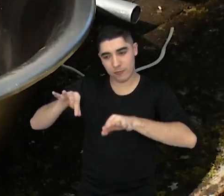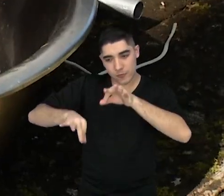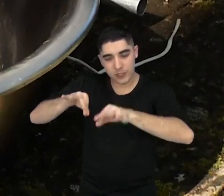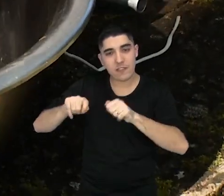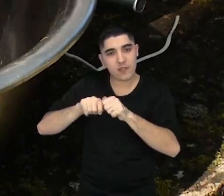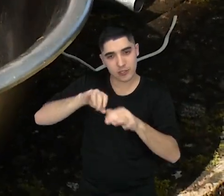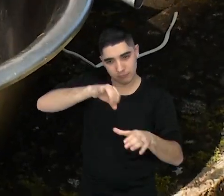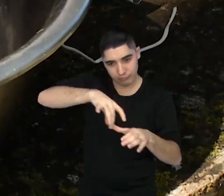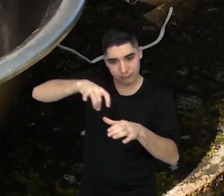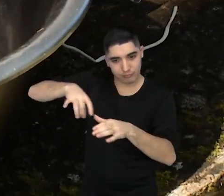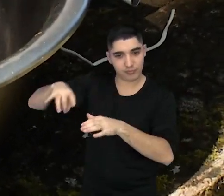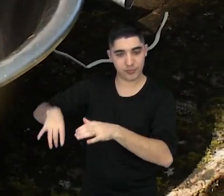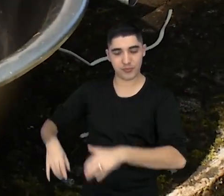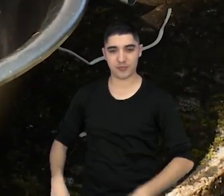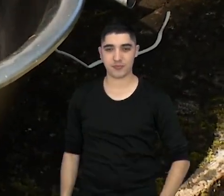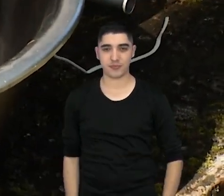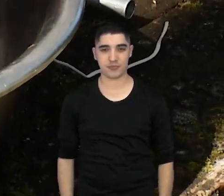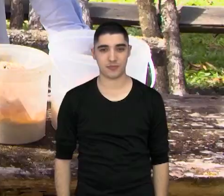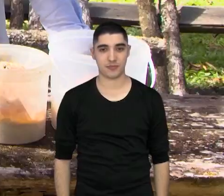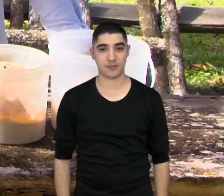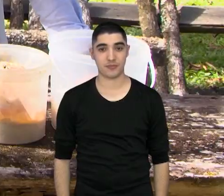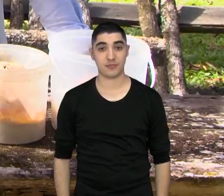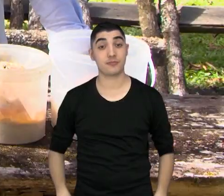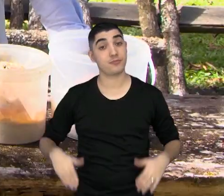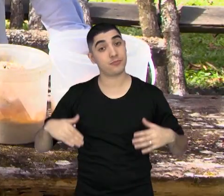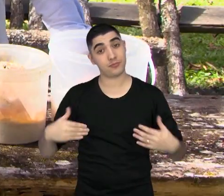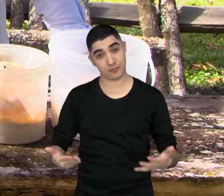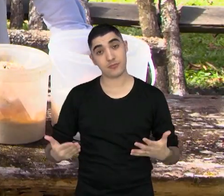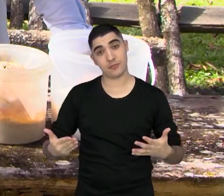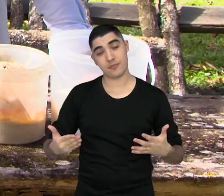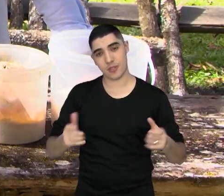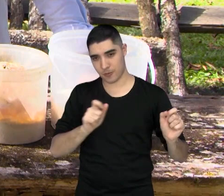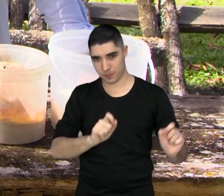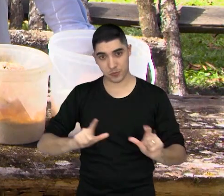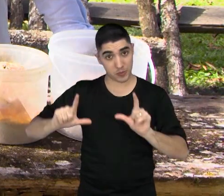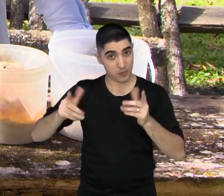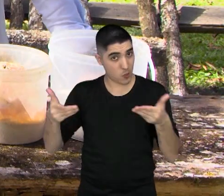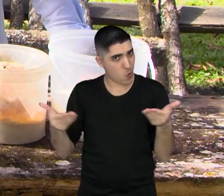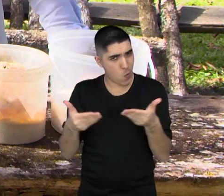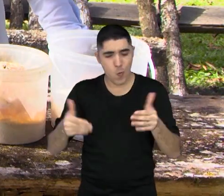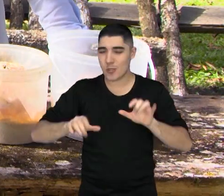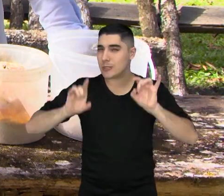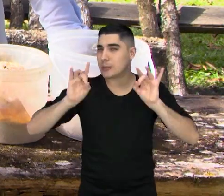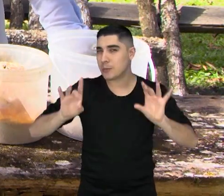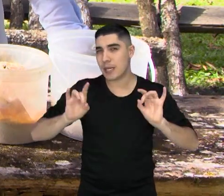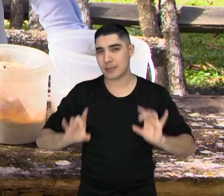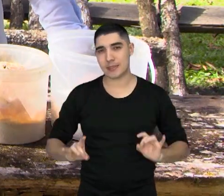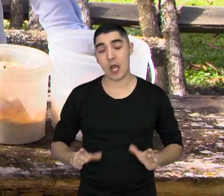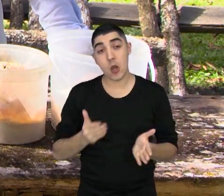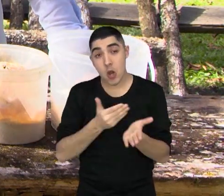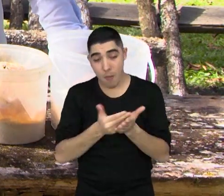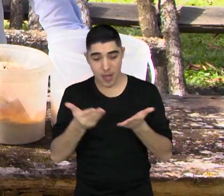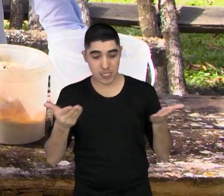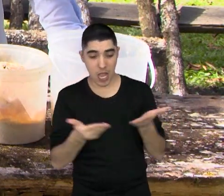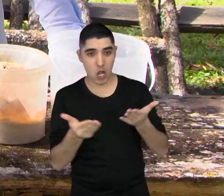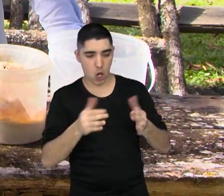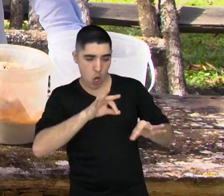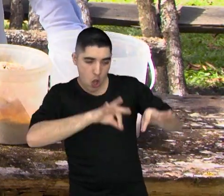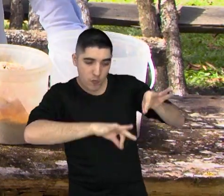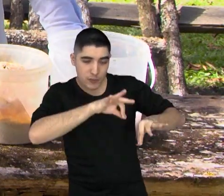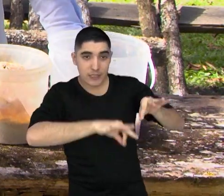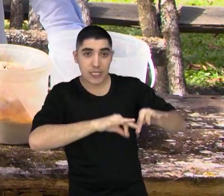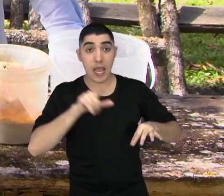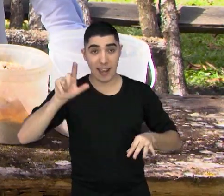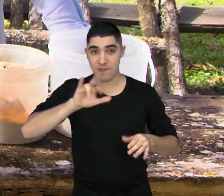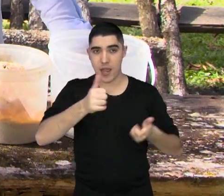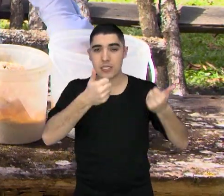de plantação. E o São José do Campo de hoje está muito especial. Nós vamos começar aqui uma oficina. O Carlos vai explicar